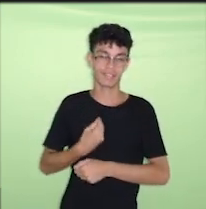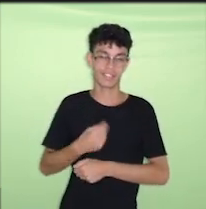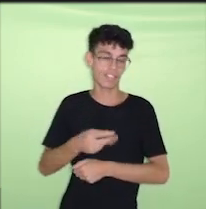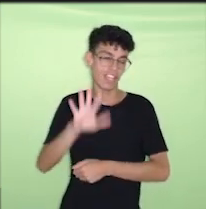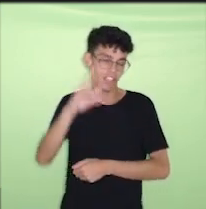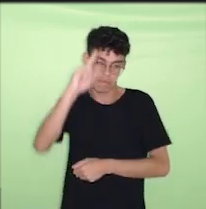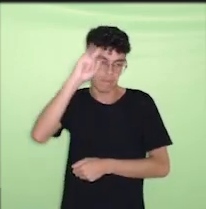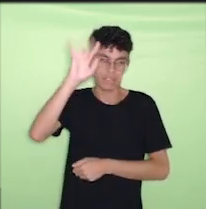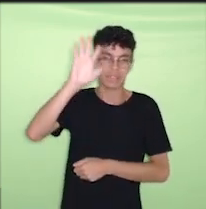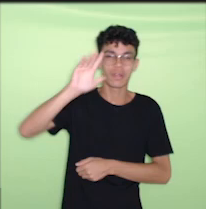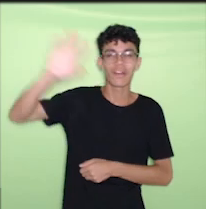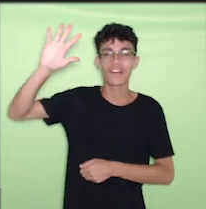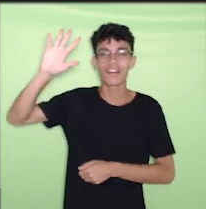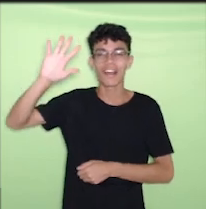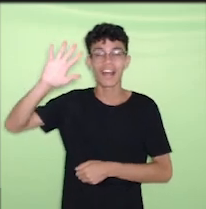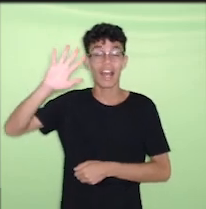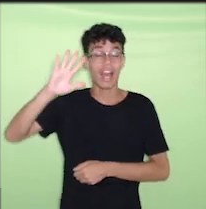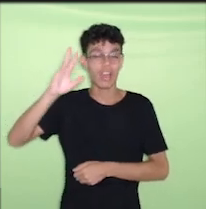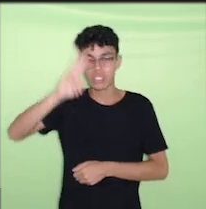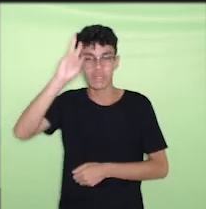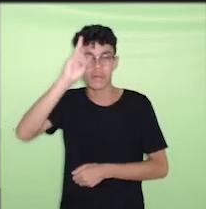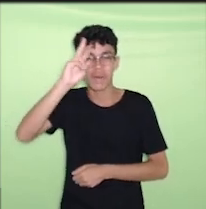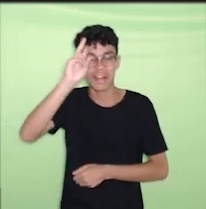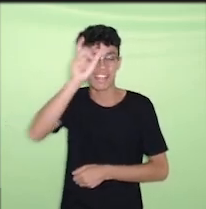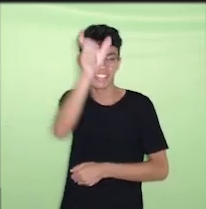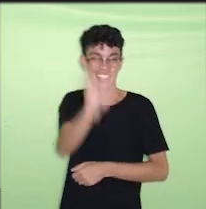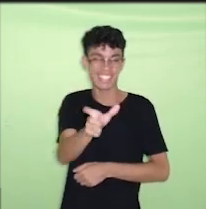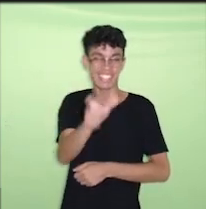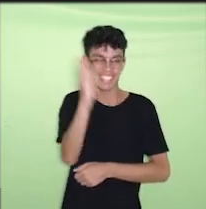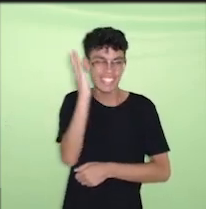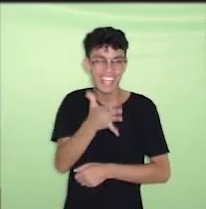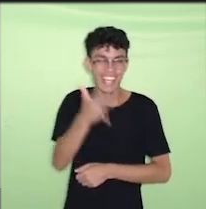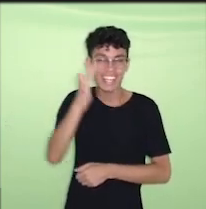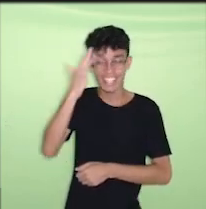já imaginou? Pode ser a história de vocês. Vocês já imaginaram?